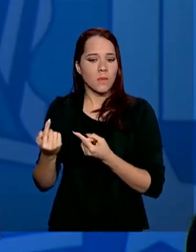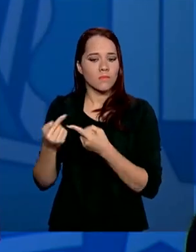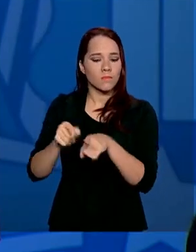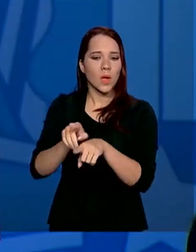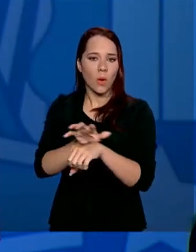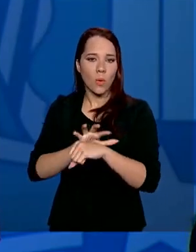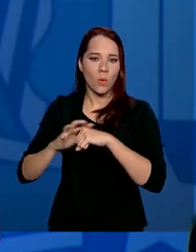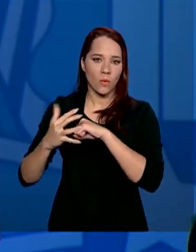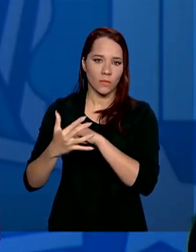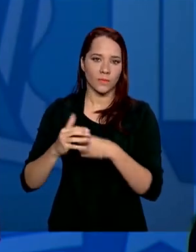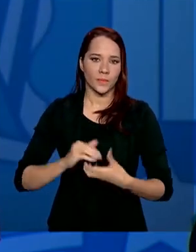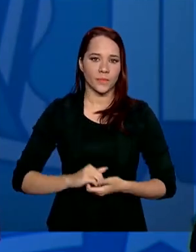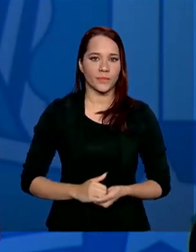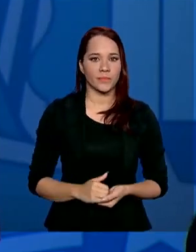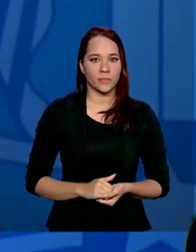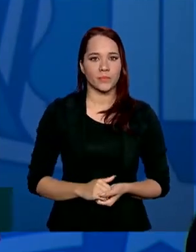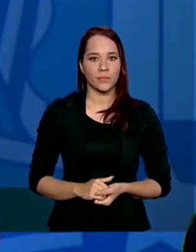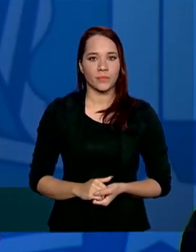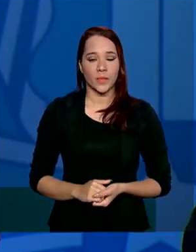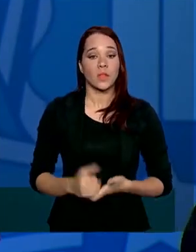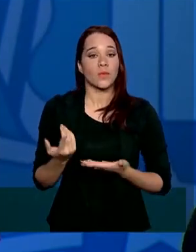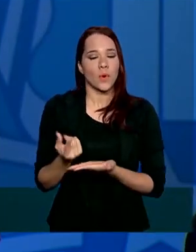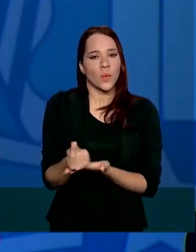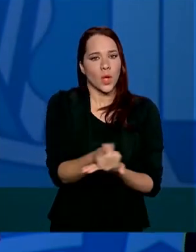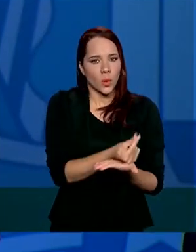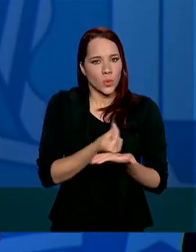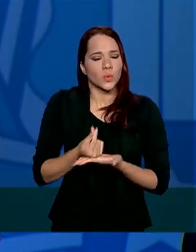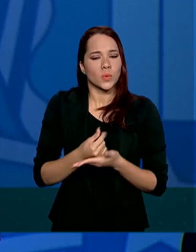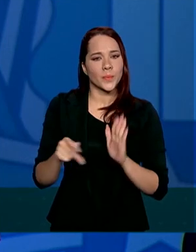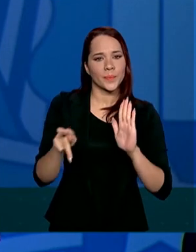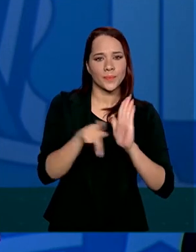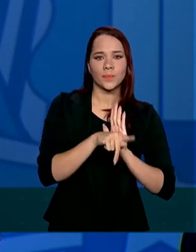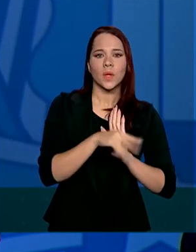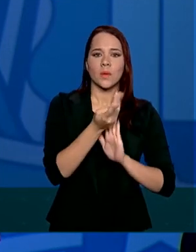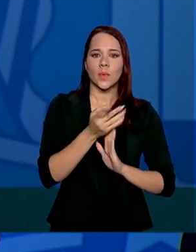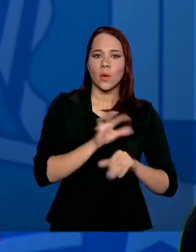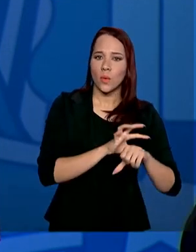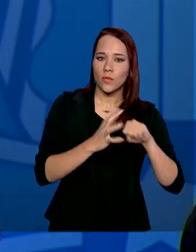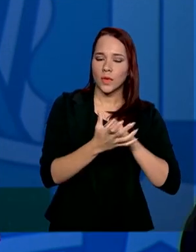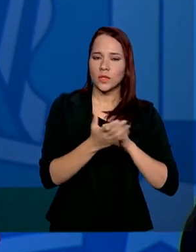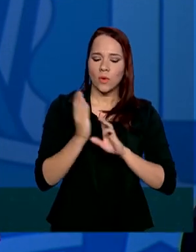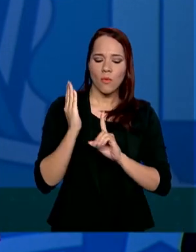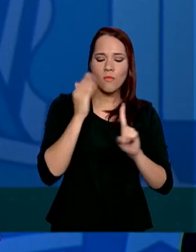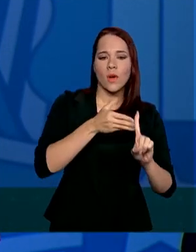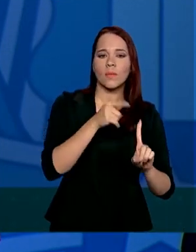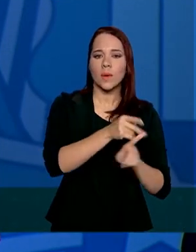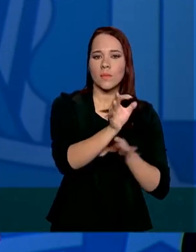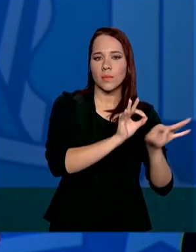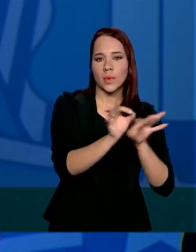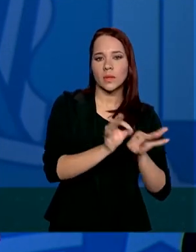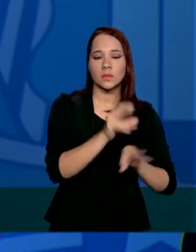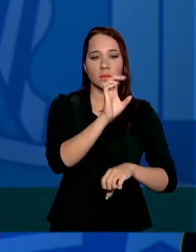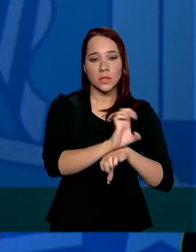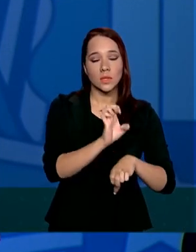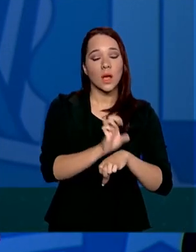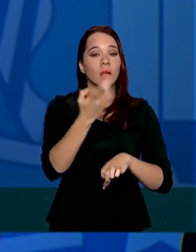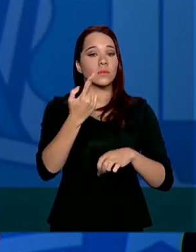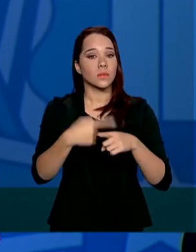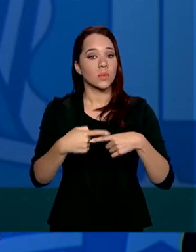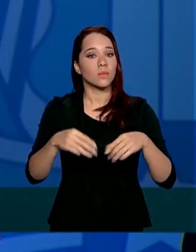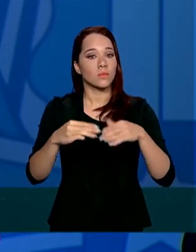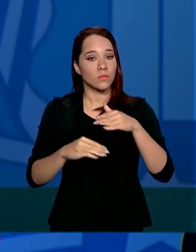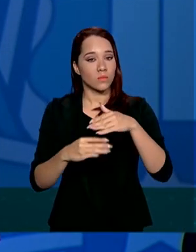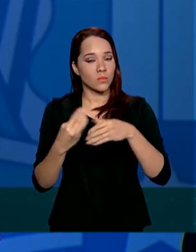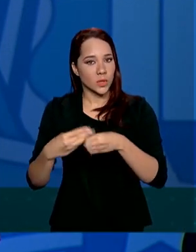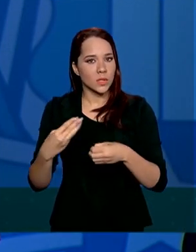enfrentamento da Covid-19. Foi o recurso estrito para a Covid que se destinou à preparação de estados e municípios para o enfrentamento.